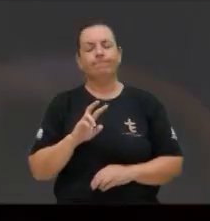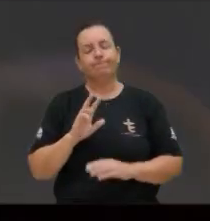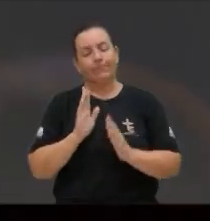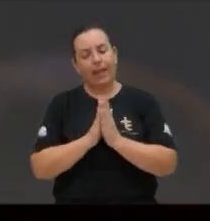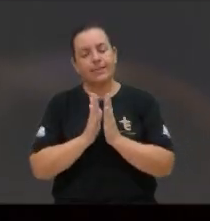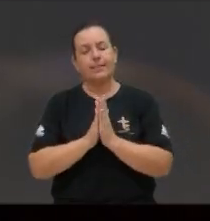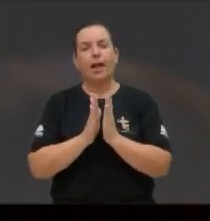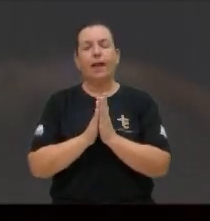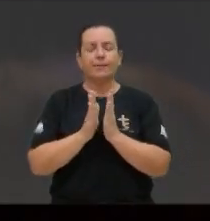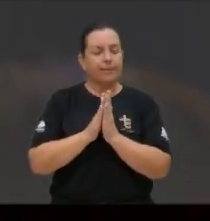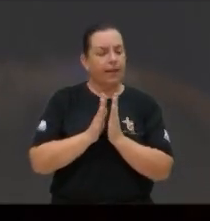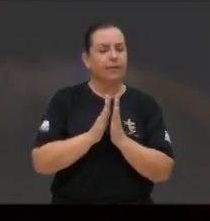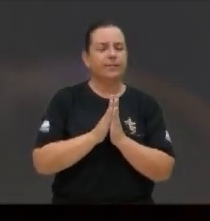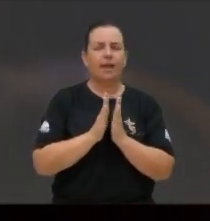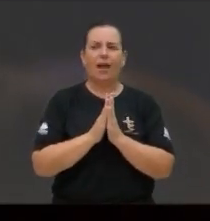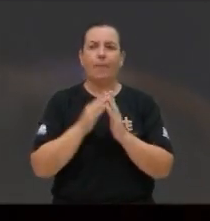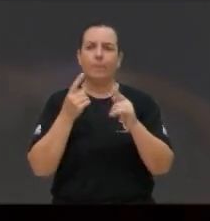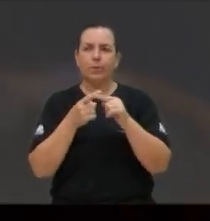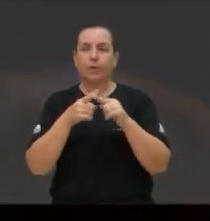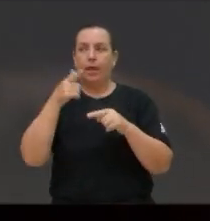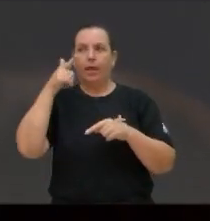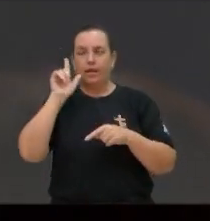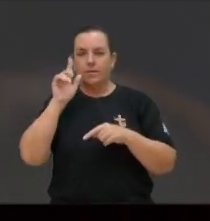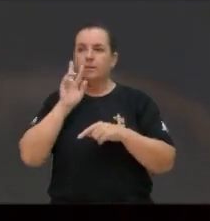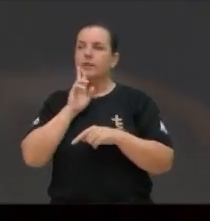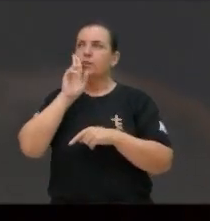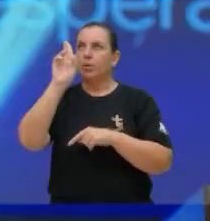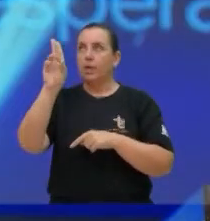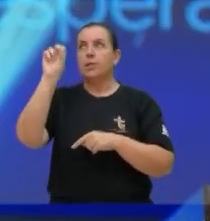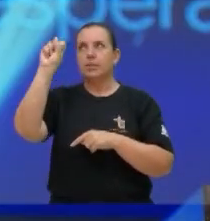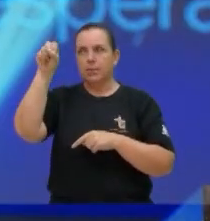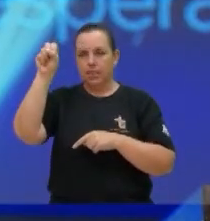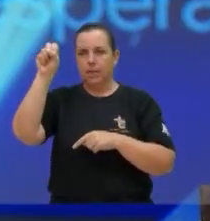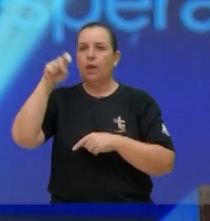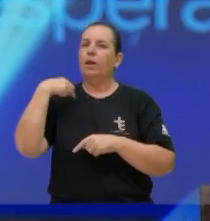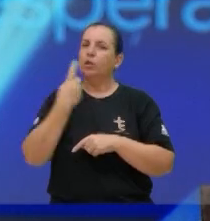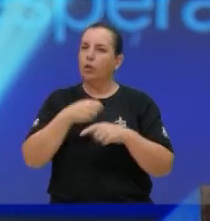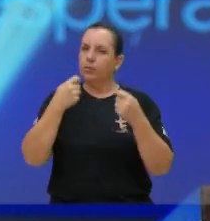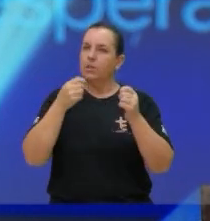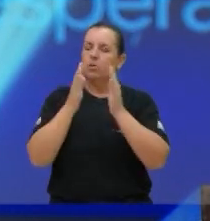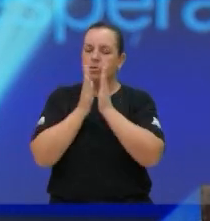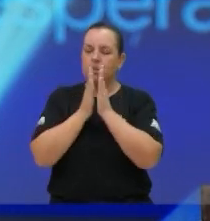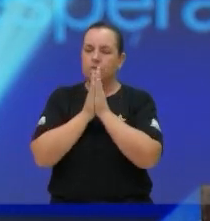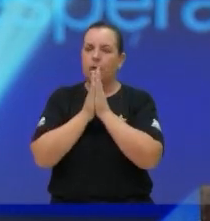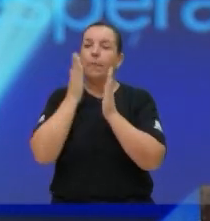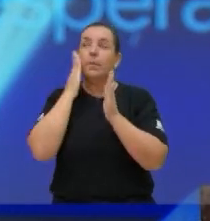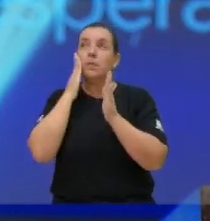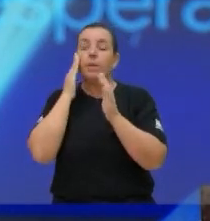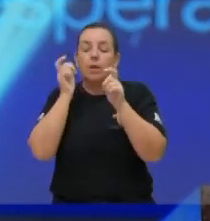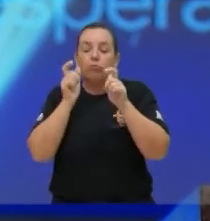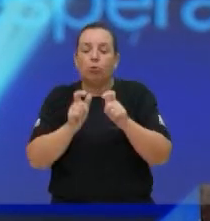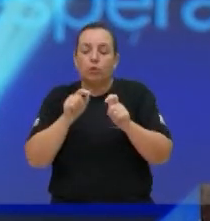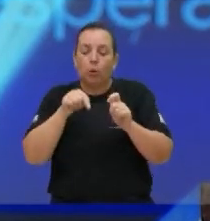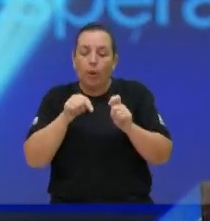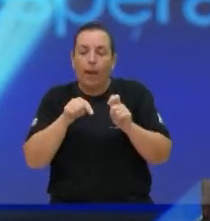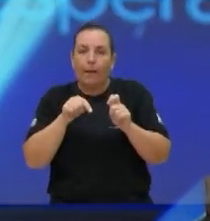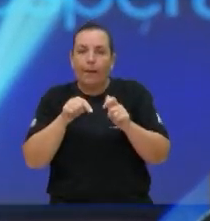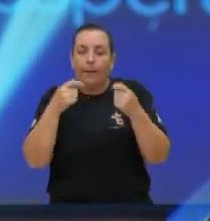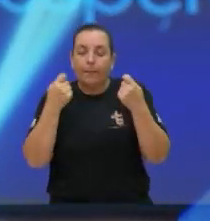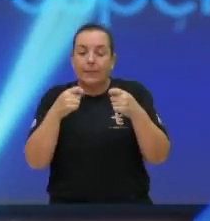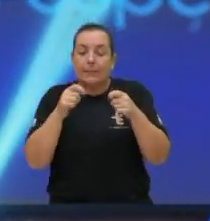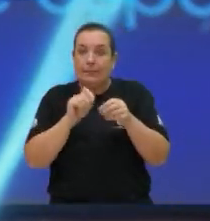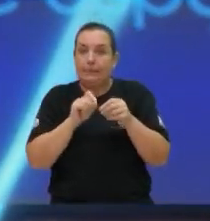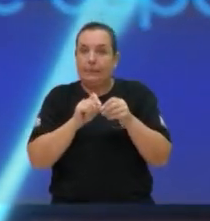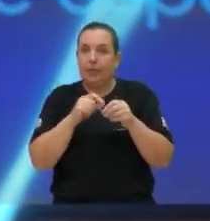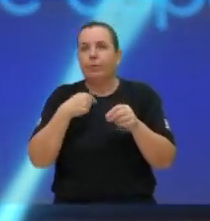isso. Porque antes da gente dizer sim para Deus, a gente precisa rezar para saber onde está pisando, não é assim? E eu